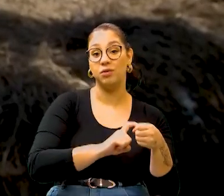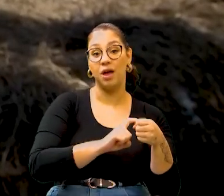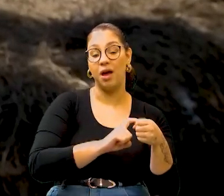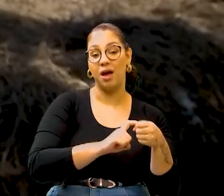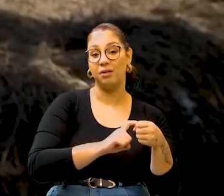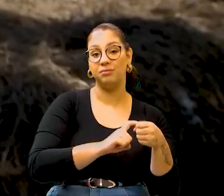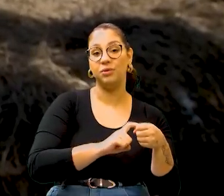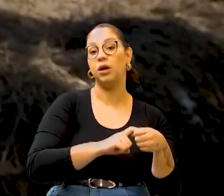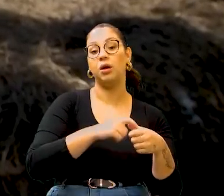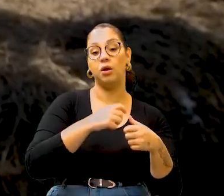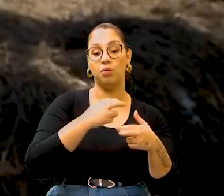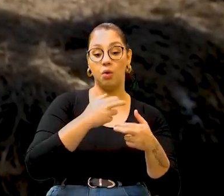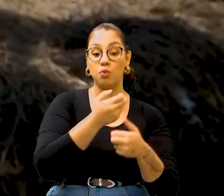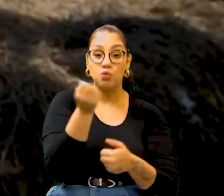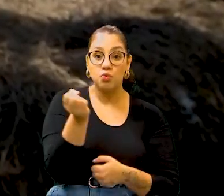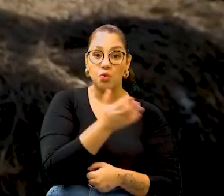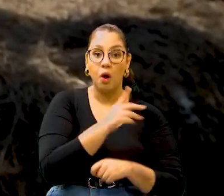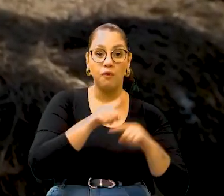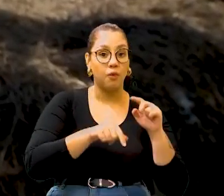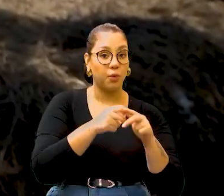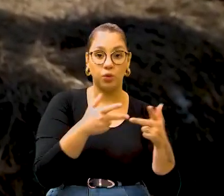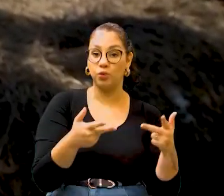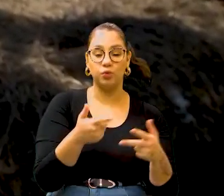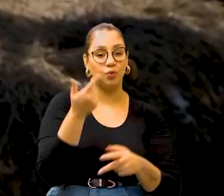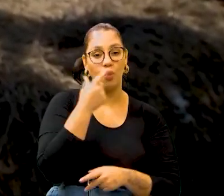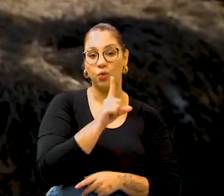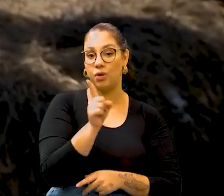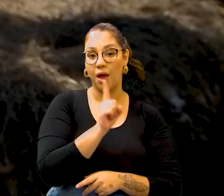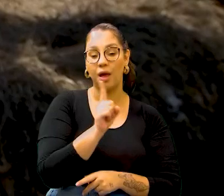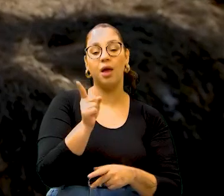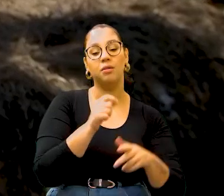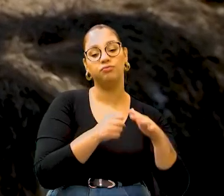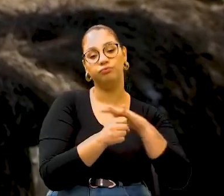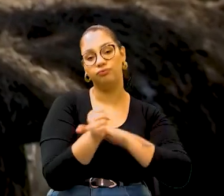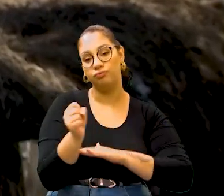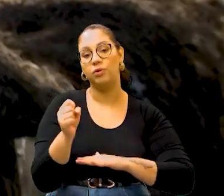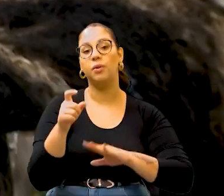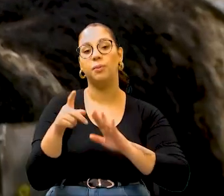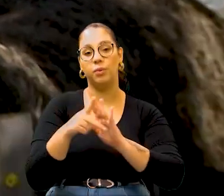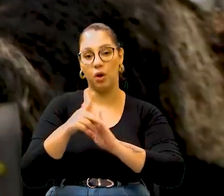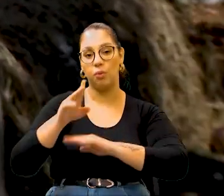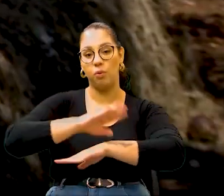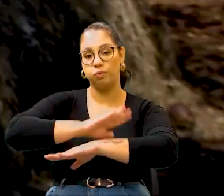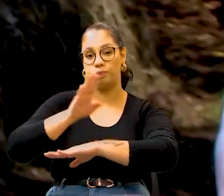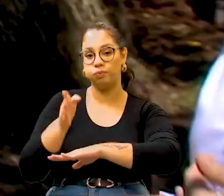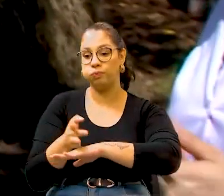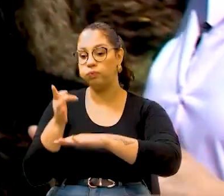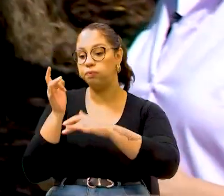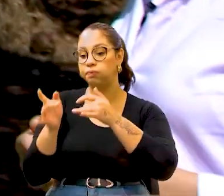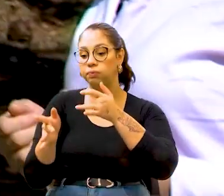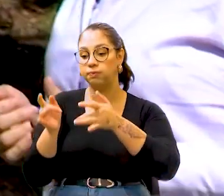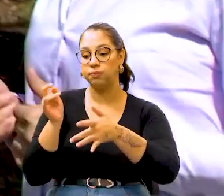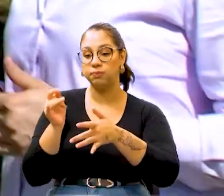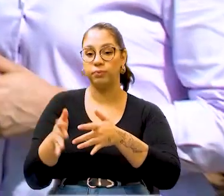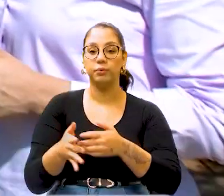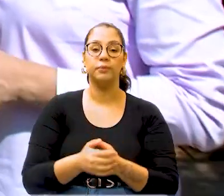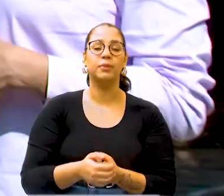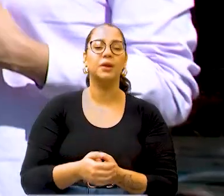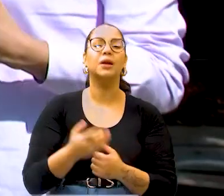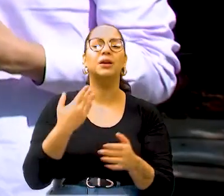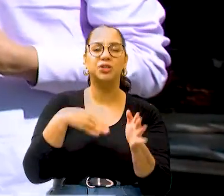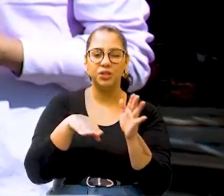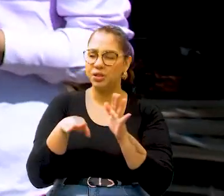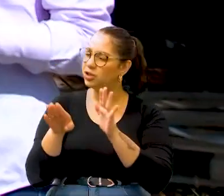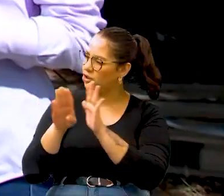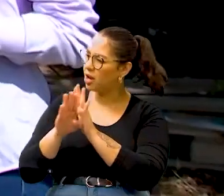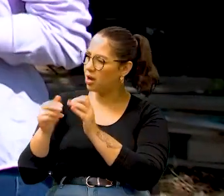ou consegue transformar em um novo produto. Esse rejeito a gente encaminha para o aterro sanitário. E chega muito rejeito aqui, dá